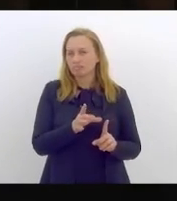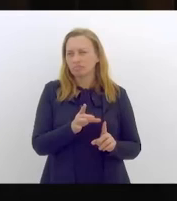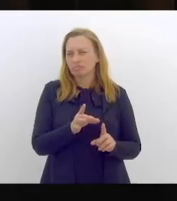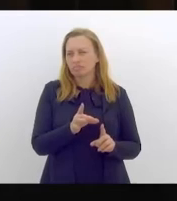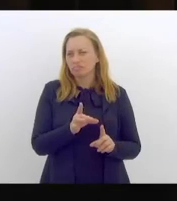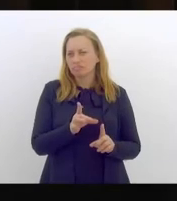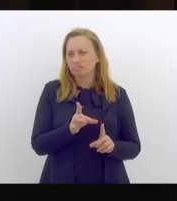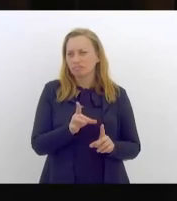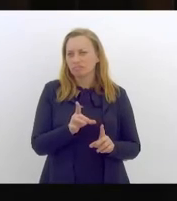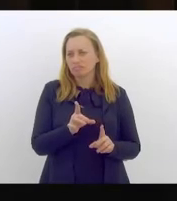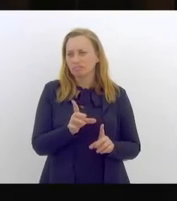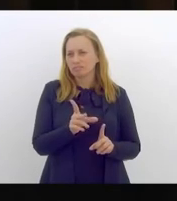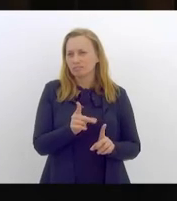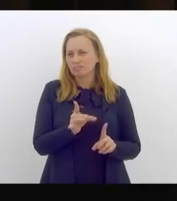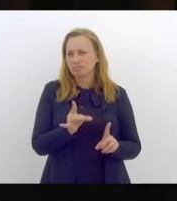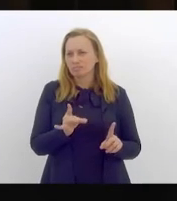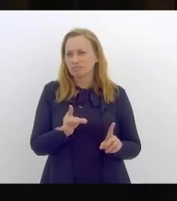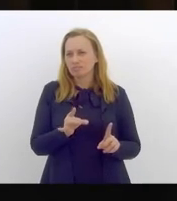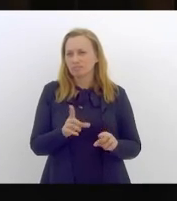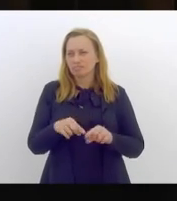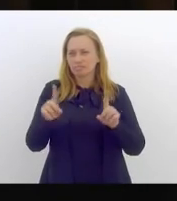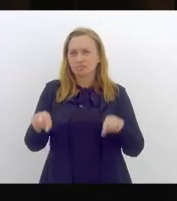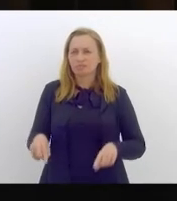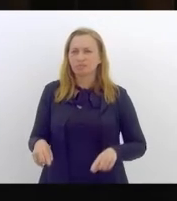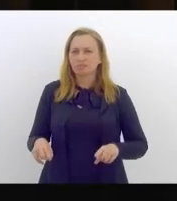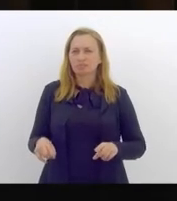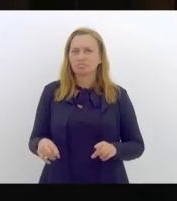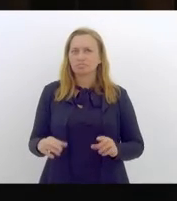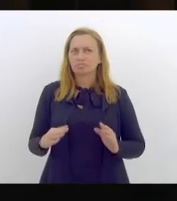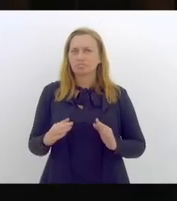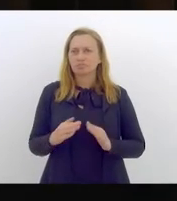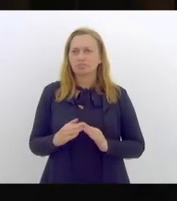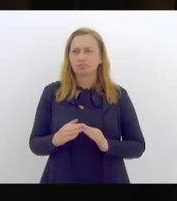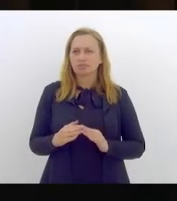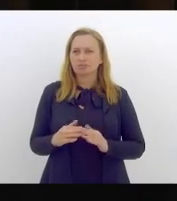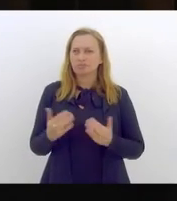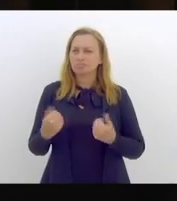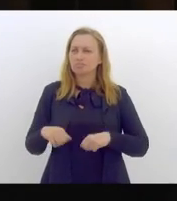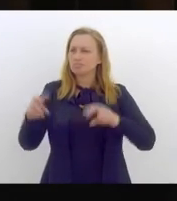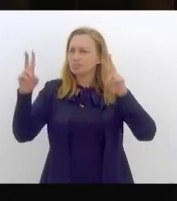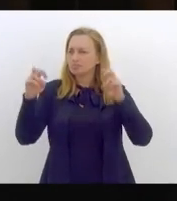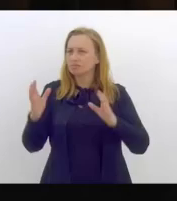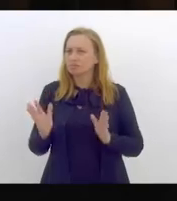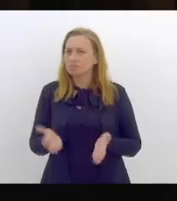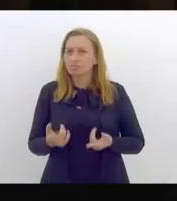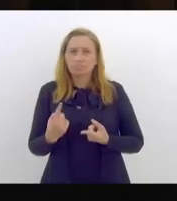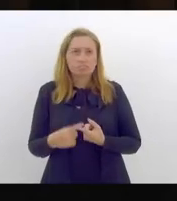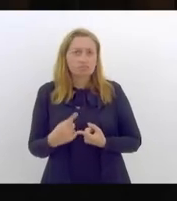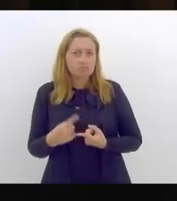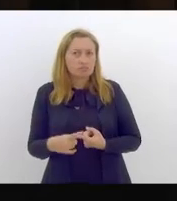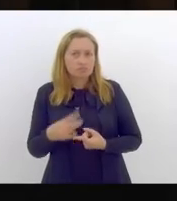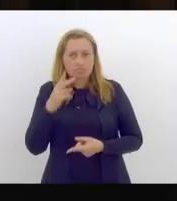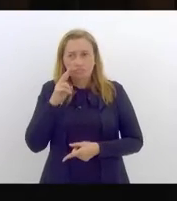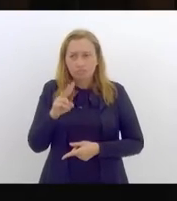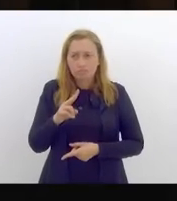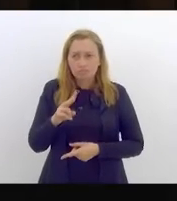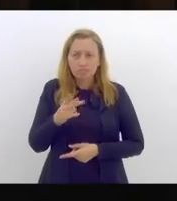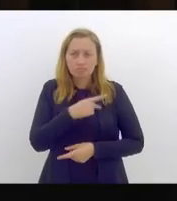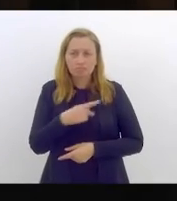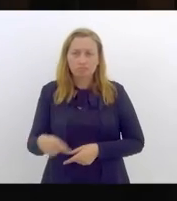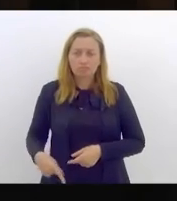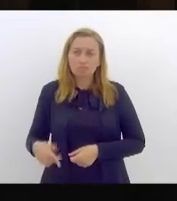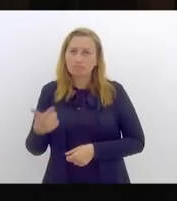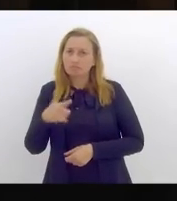e moral das servidoras da Caixa. Eu tinha que trazer esse tema hoje porque vi o presidente da República